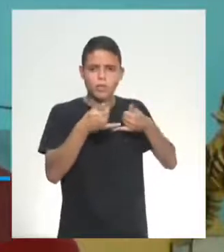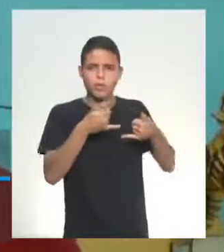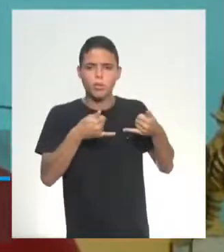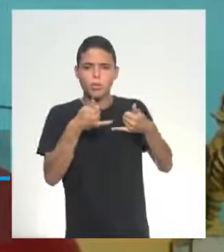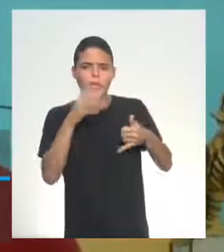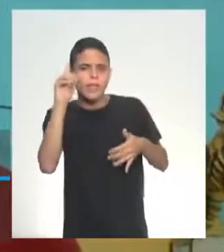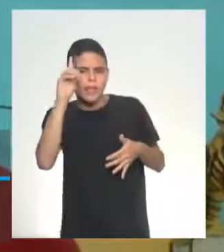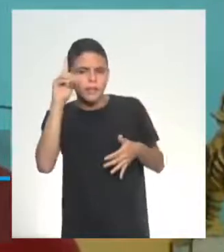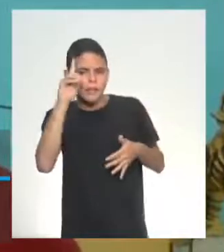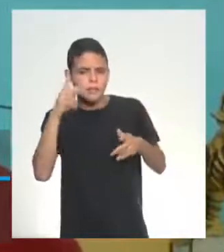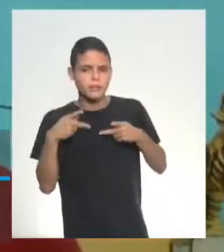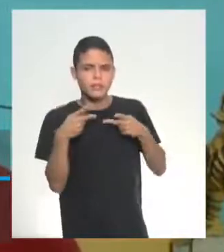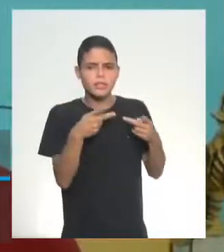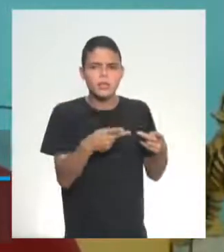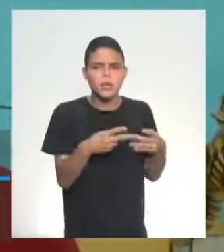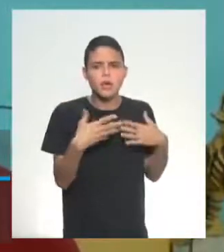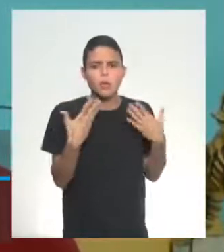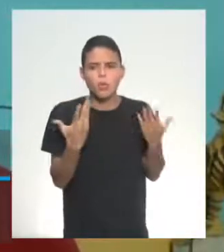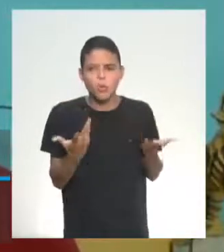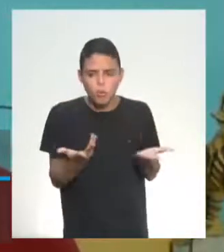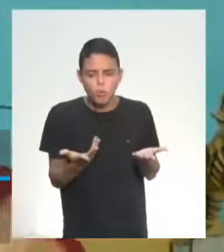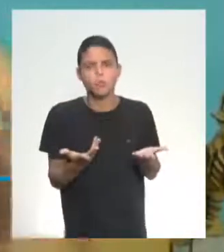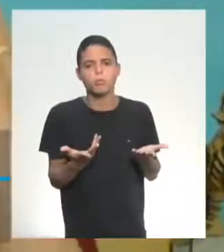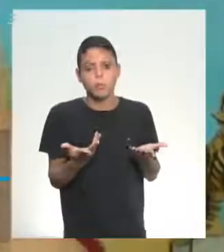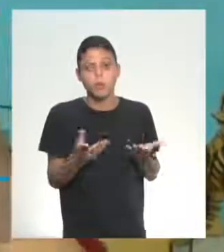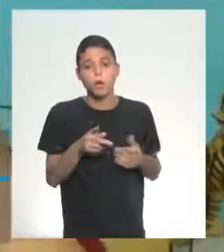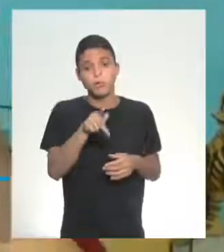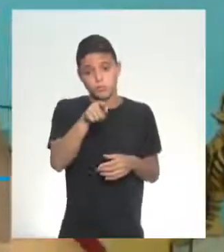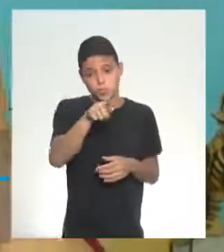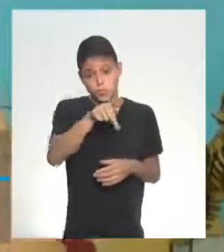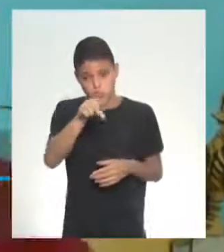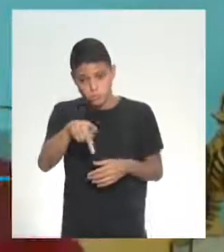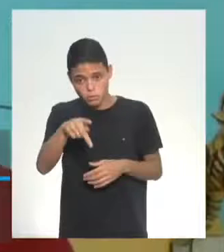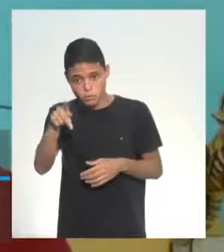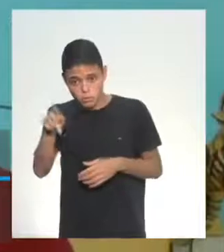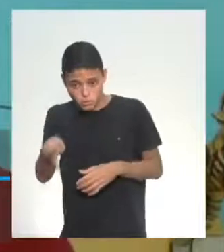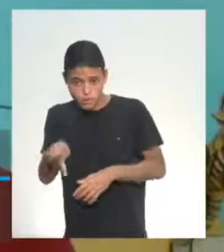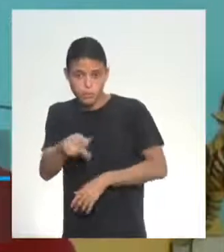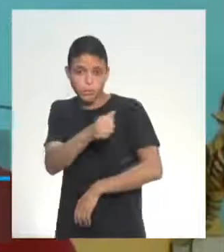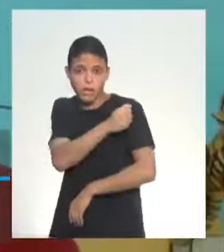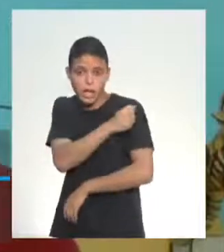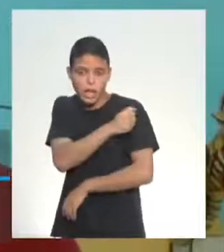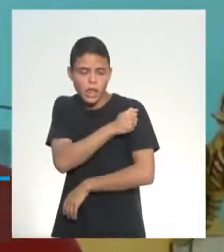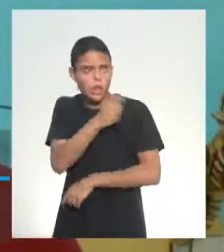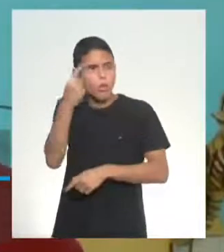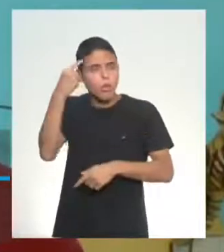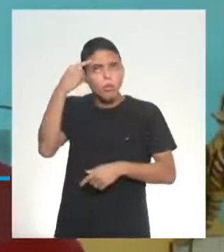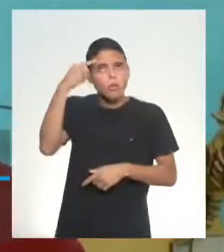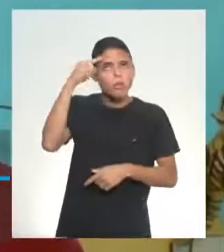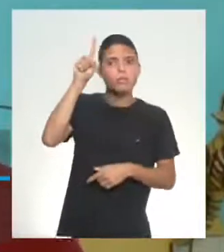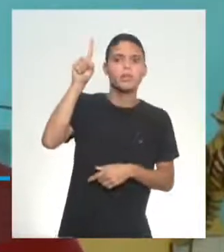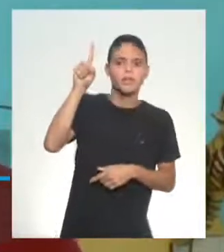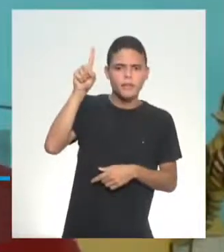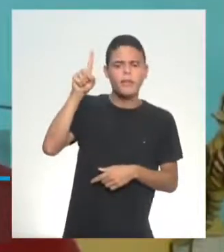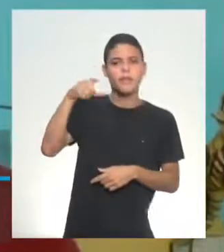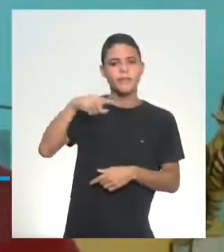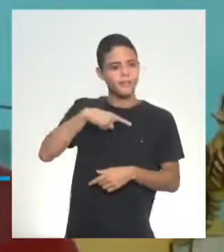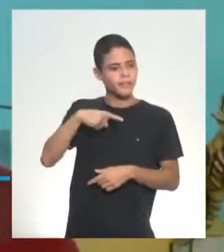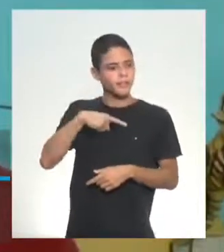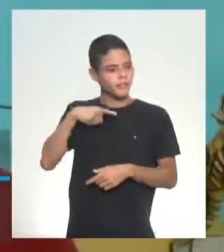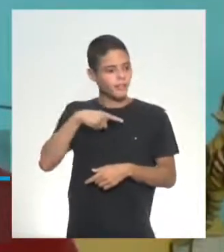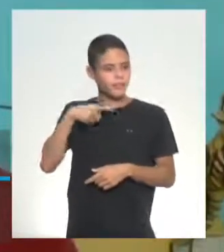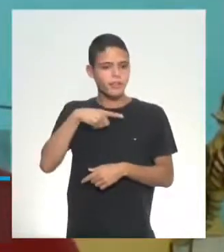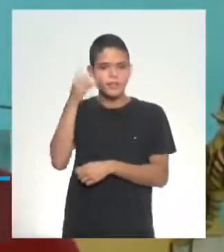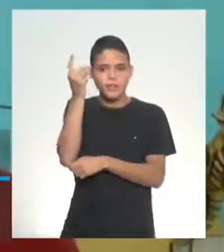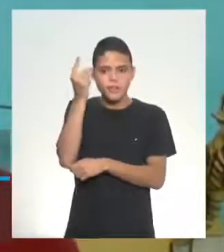fazer mentoria, isso mesmo, mentoria. Você, professor, você, aluno que teve uma ideia, pensou em algum projeto e